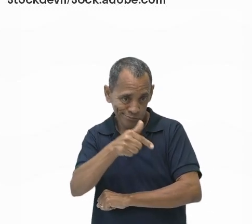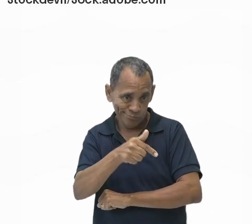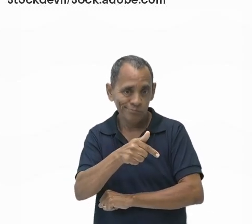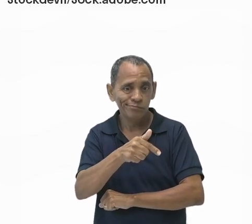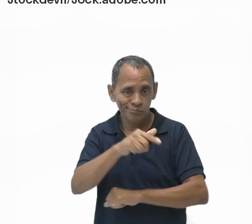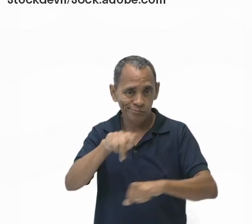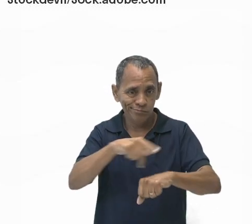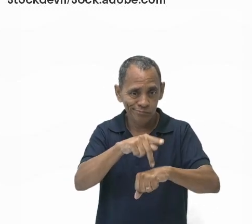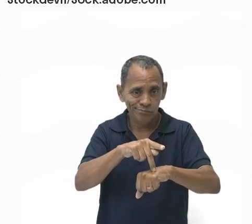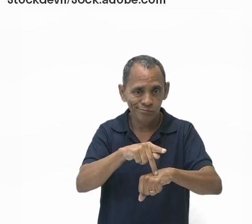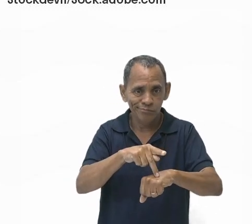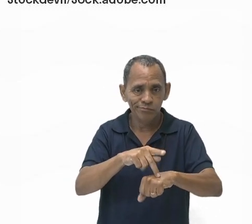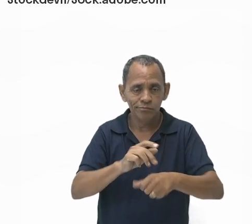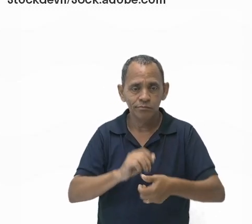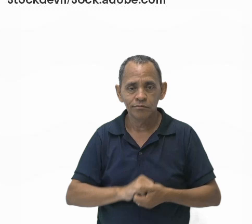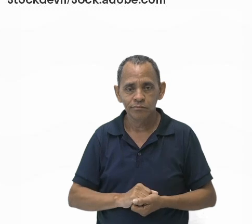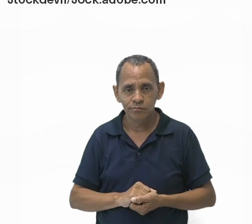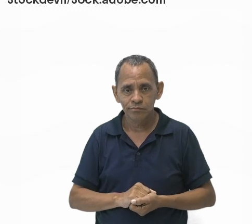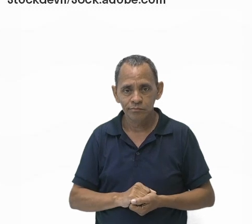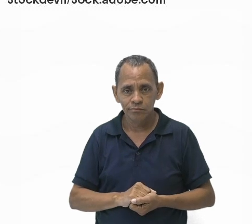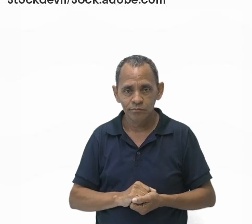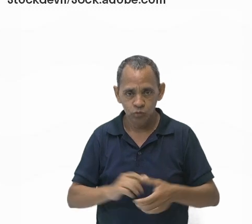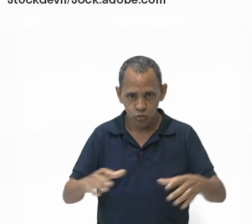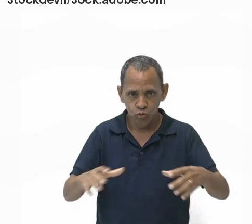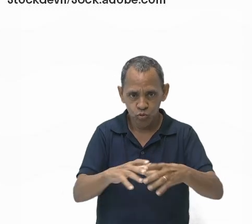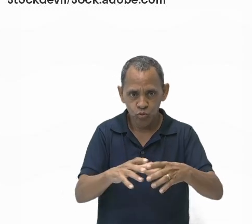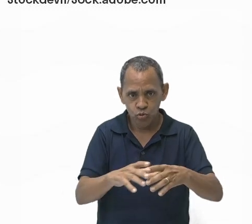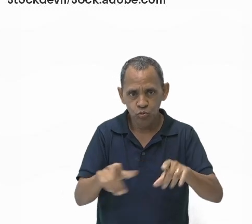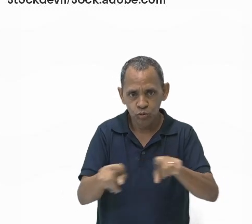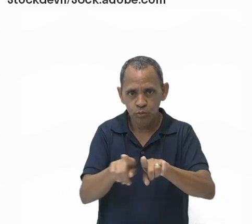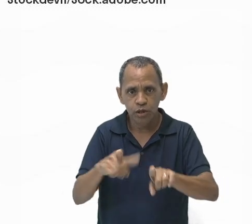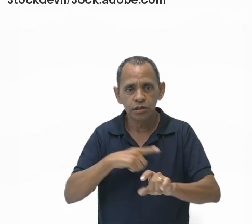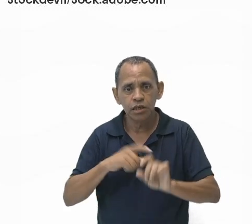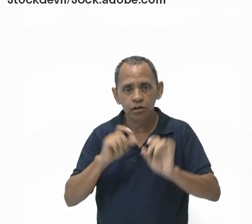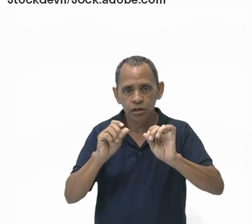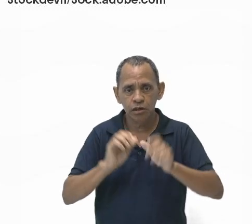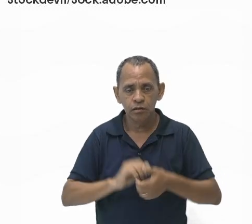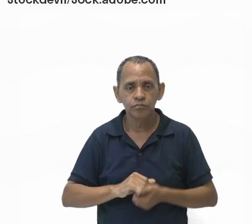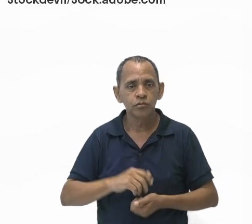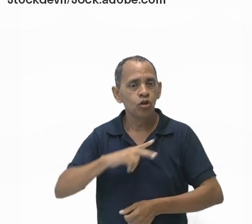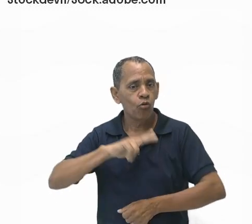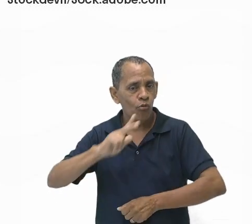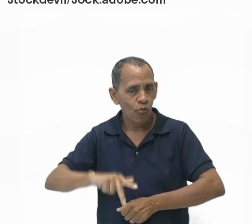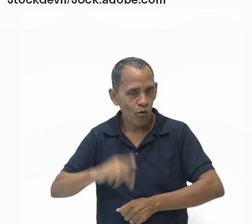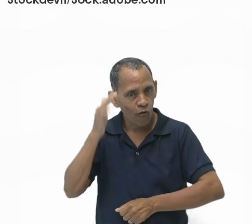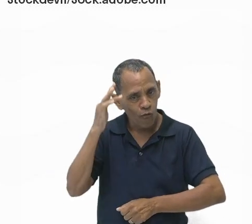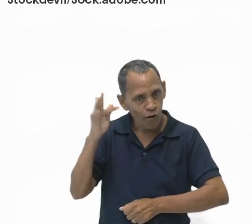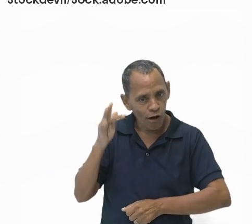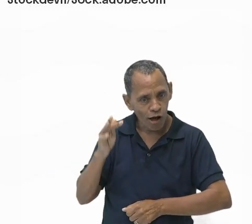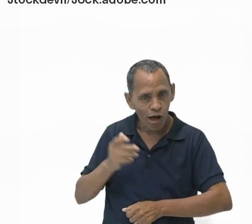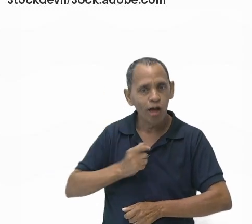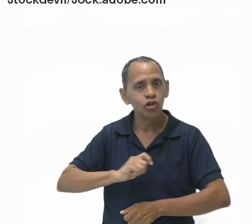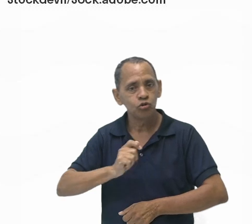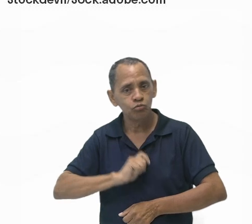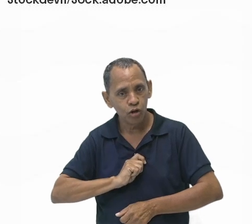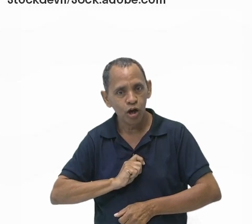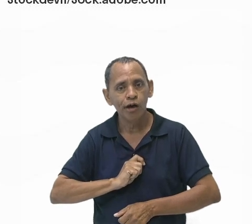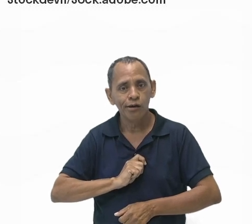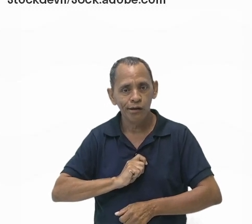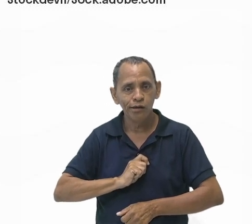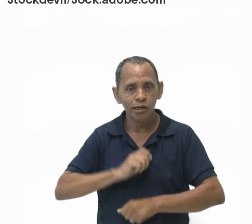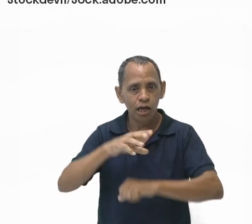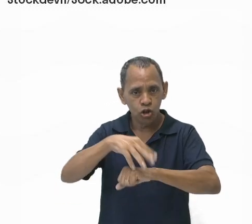da União Europeia, certo? E a gente tem aqui a Portugal, França, Espanha,